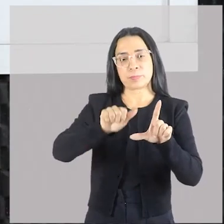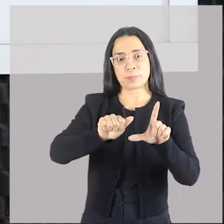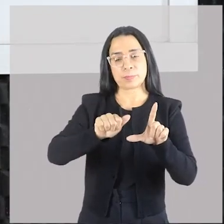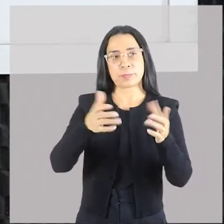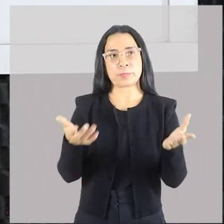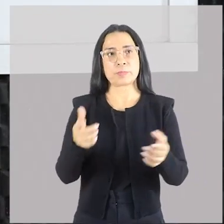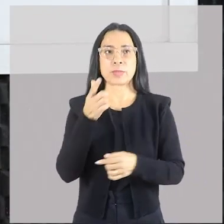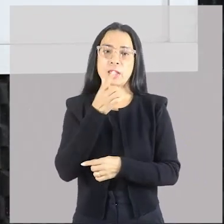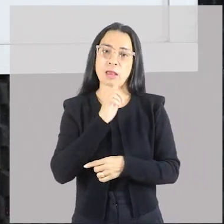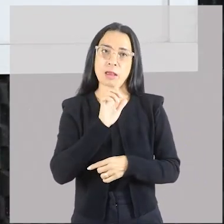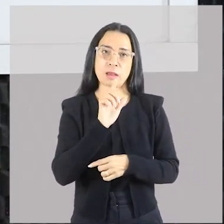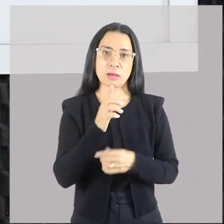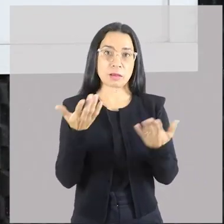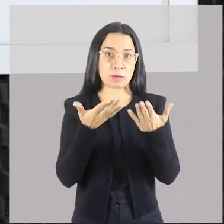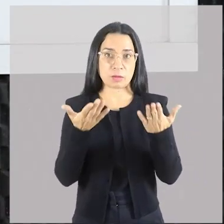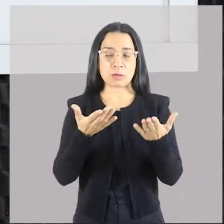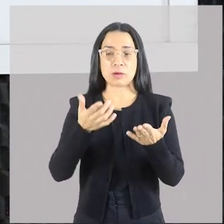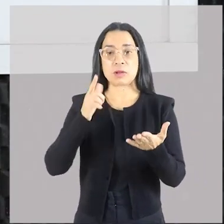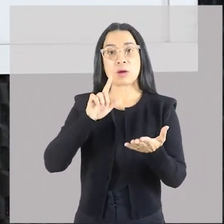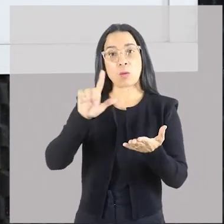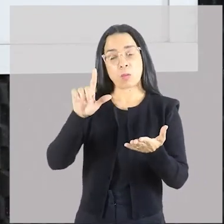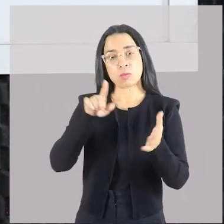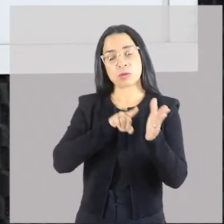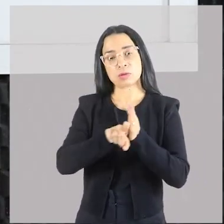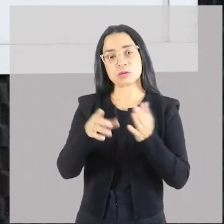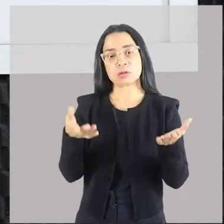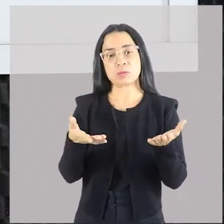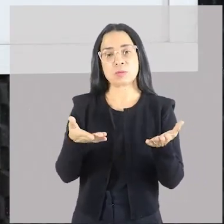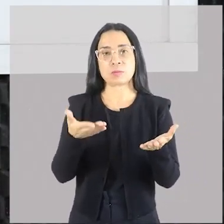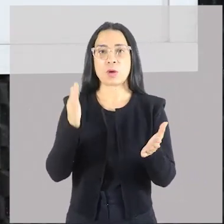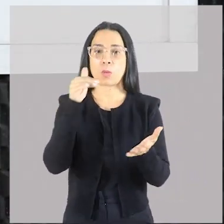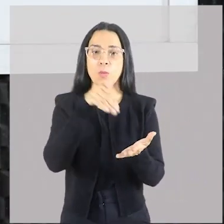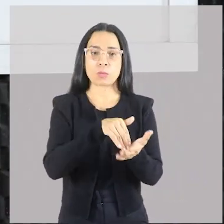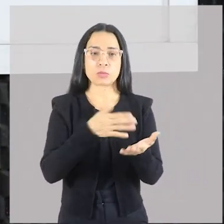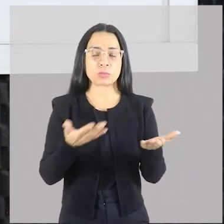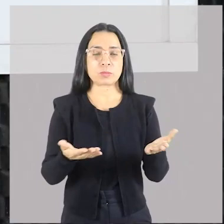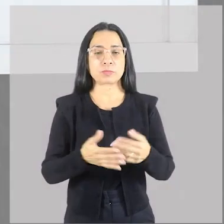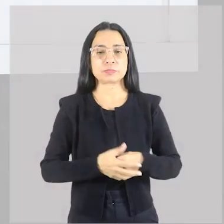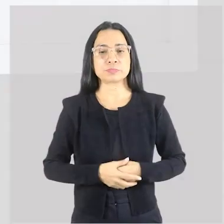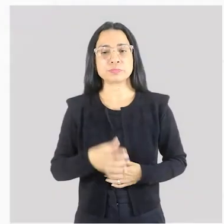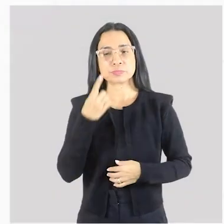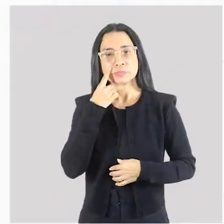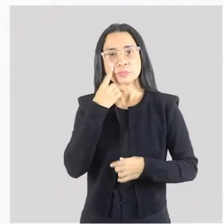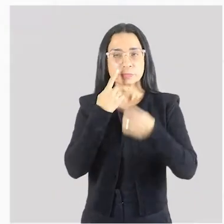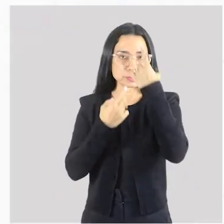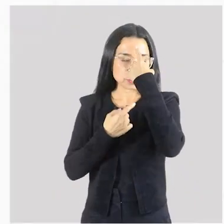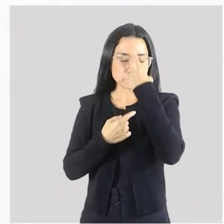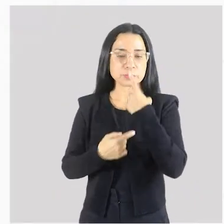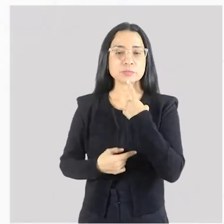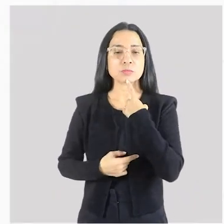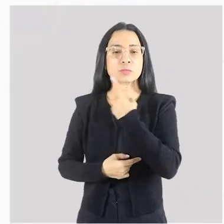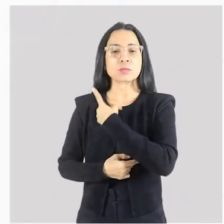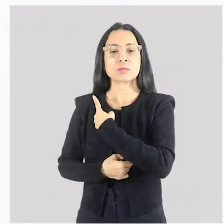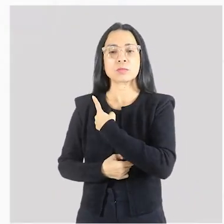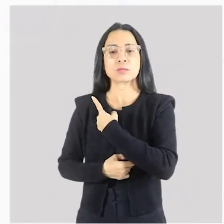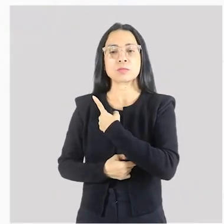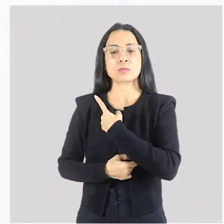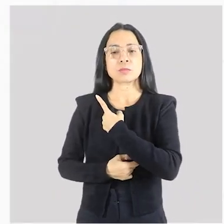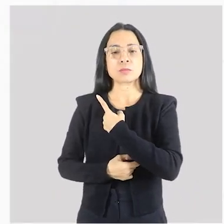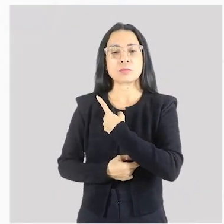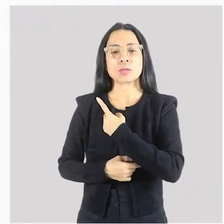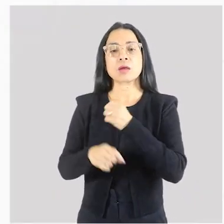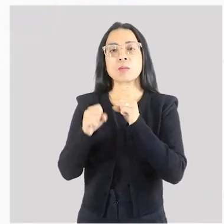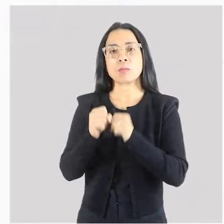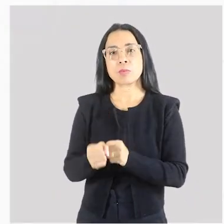Certo, turma. Vamos para a nossa última questão da aula de hoje. Analise a imagem a seguir. Podemos afirmar que a área